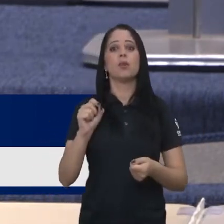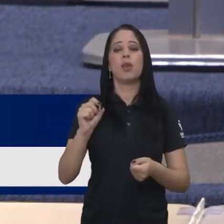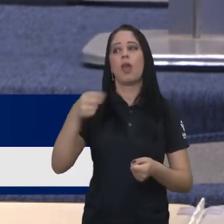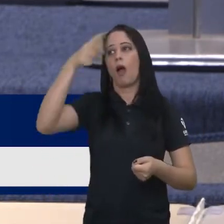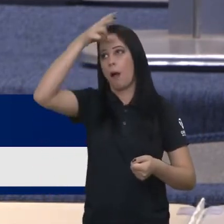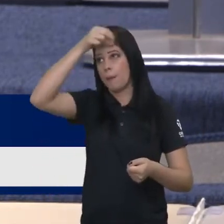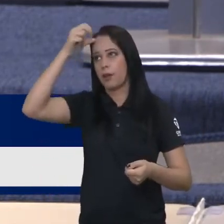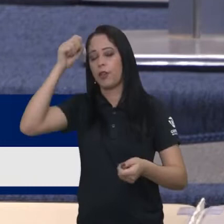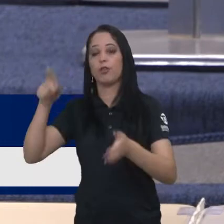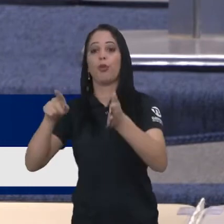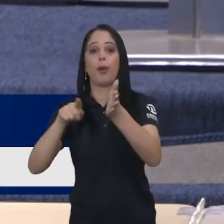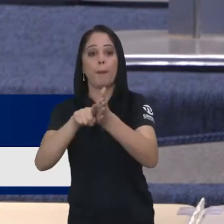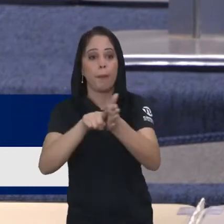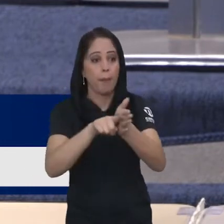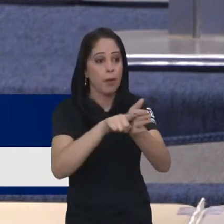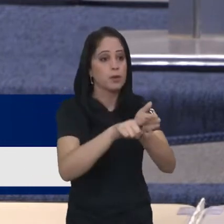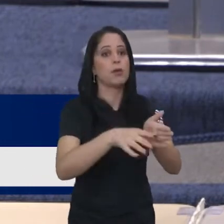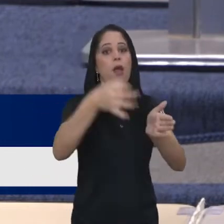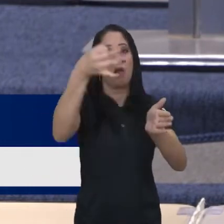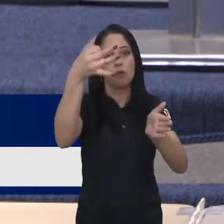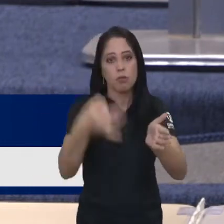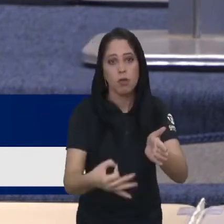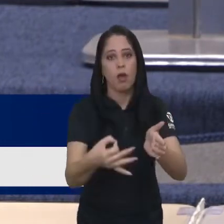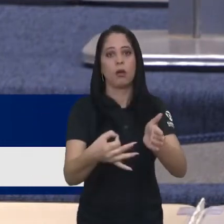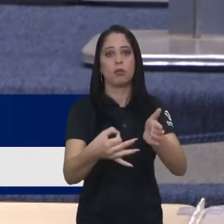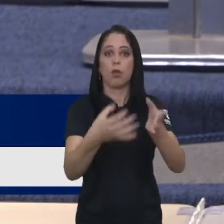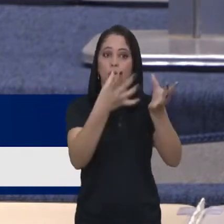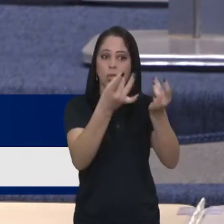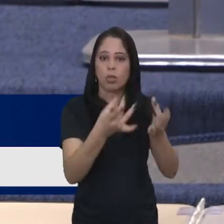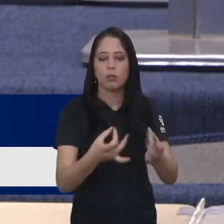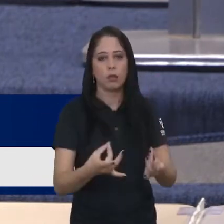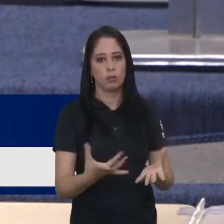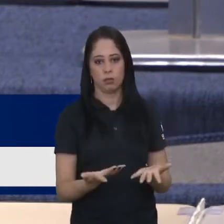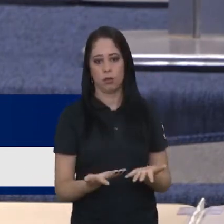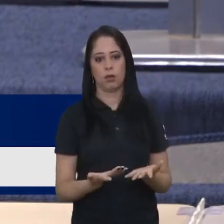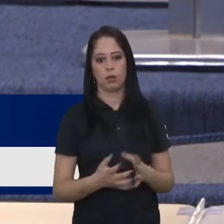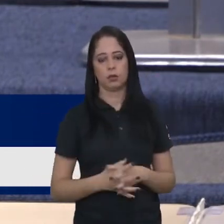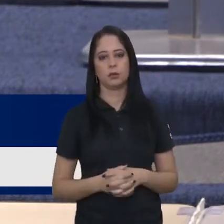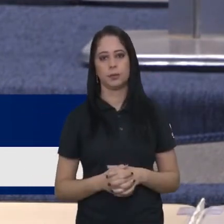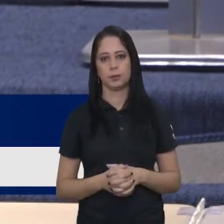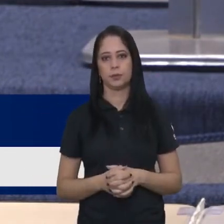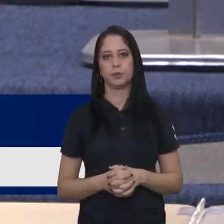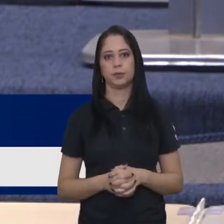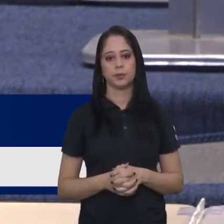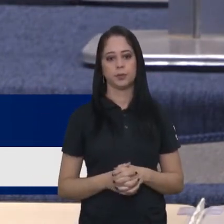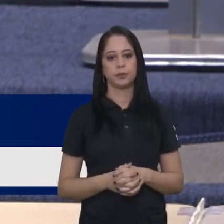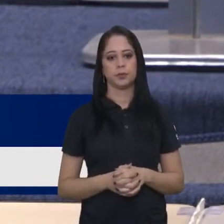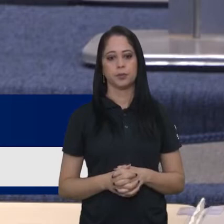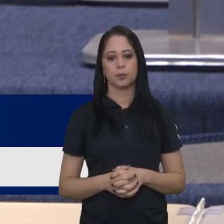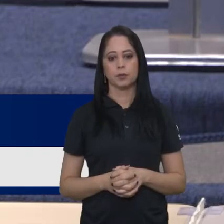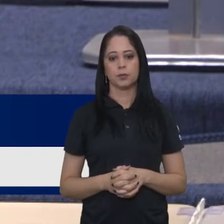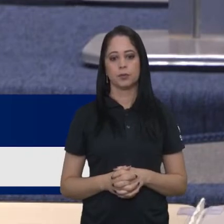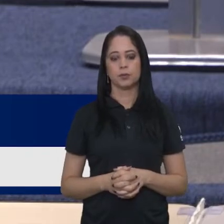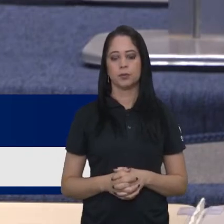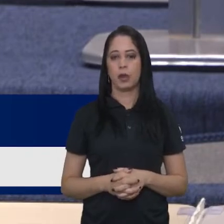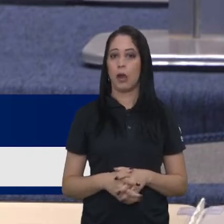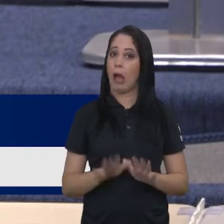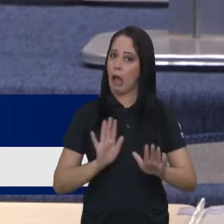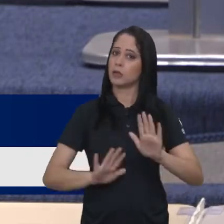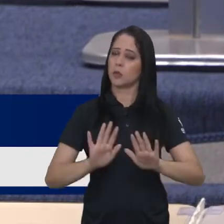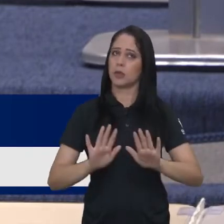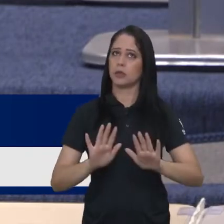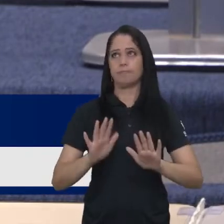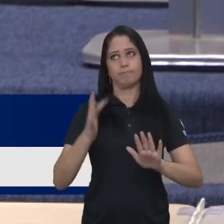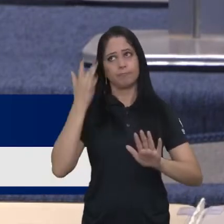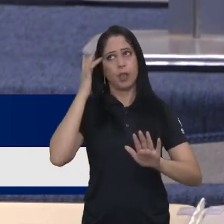era o município fazer esse levantamento e fazer um reenquadramento, que é perfeitamente. Porque os enquadramentos na Seara Administrativa, eu não vi nenhum, pode ser que eu